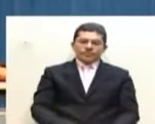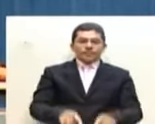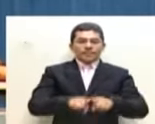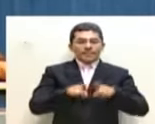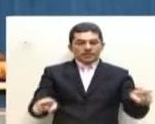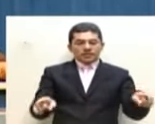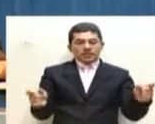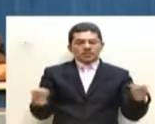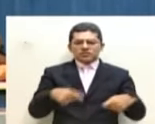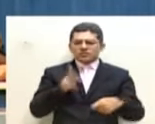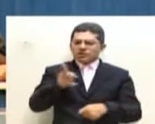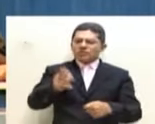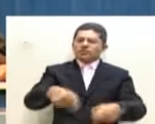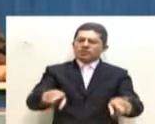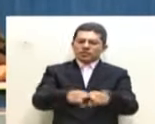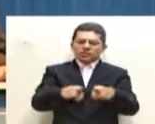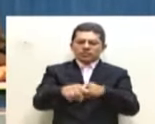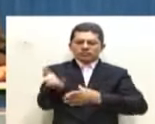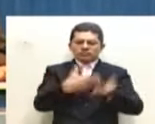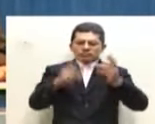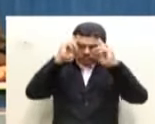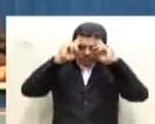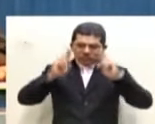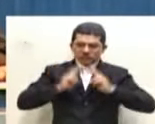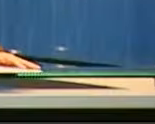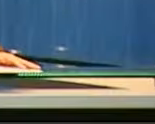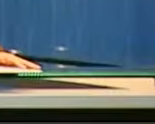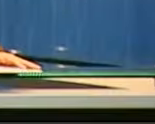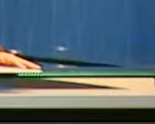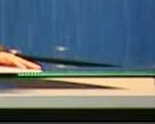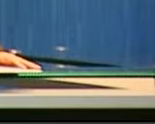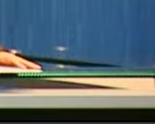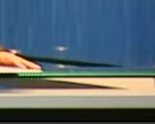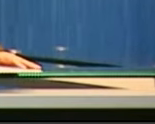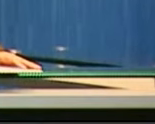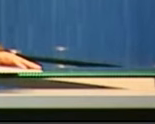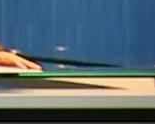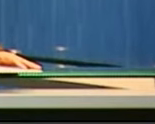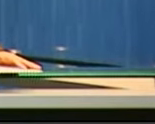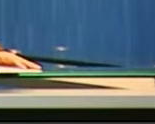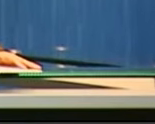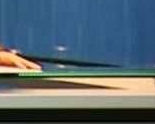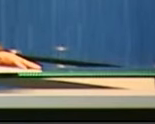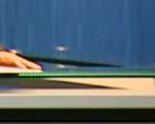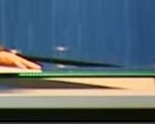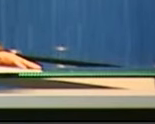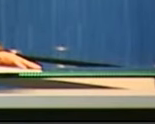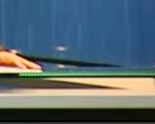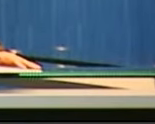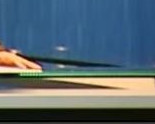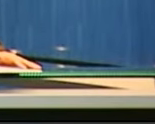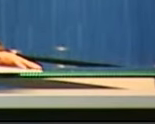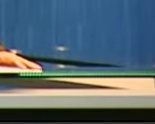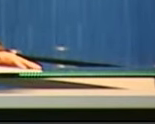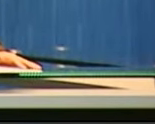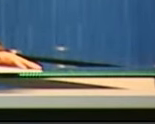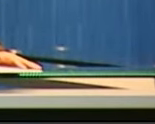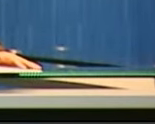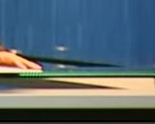só fui tratado também com carinho e com respeito nesta casa. Mas, deputada Conceição, eu quero só